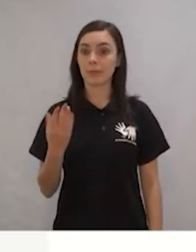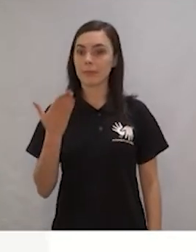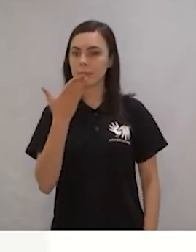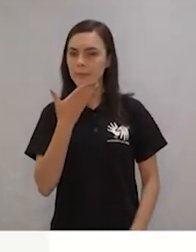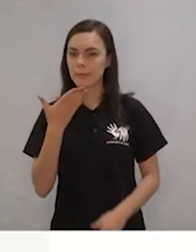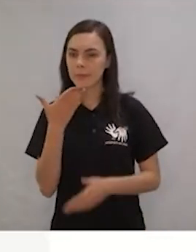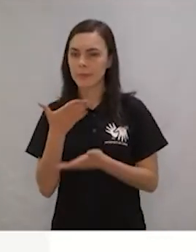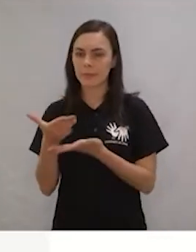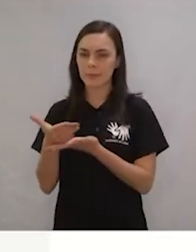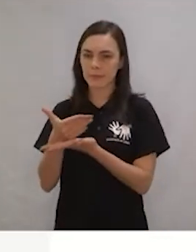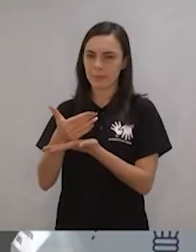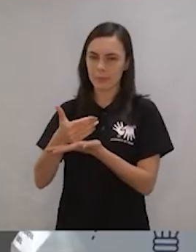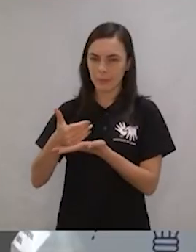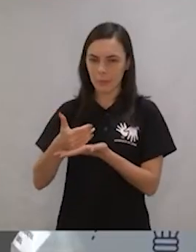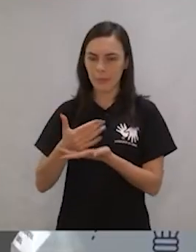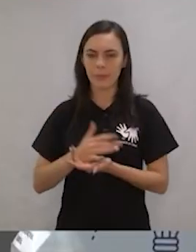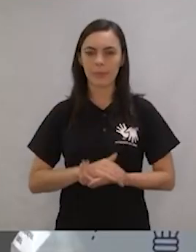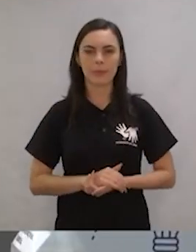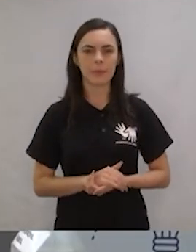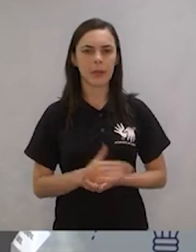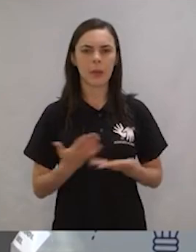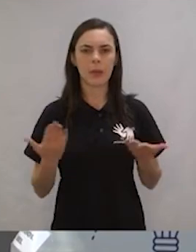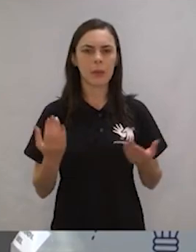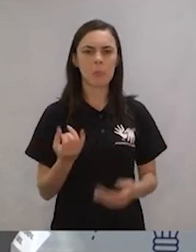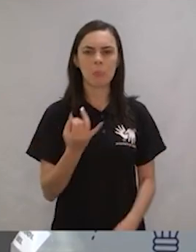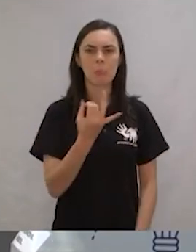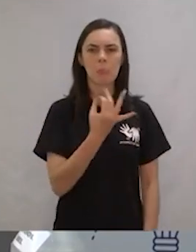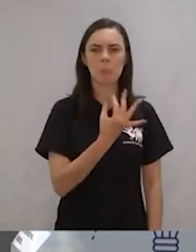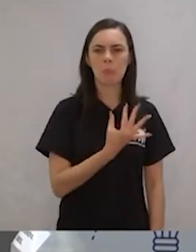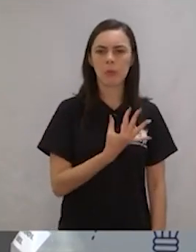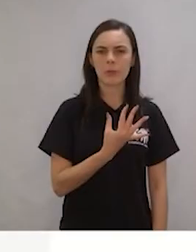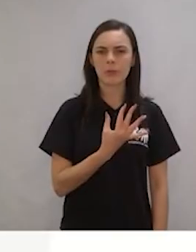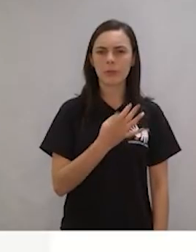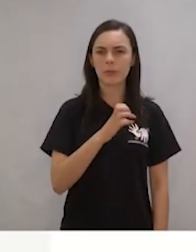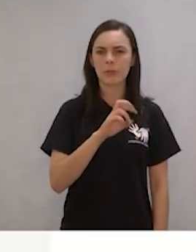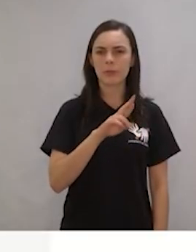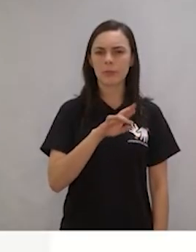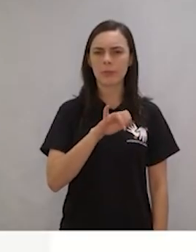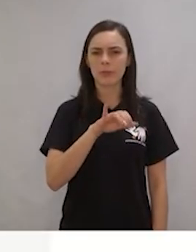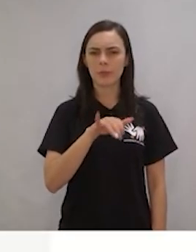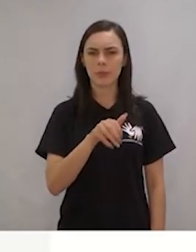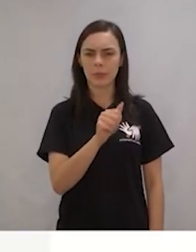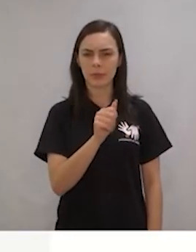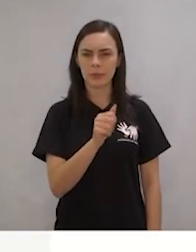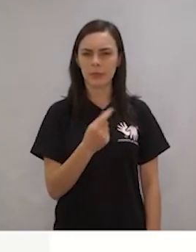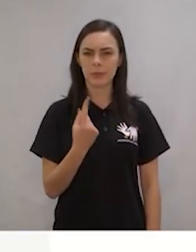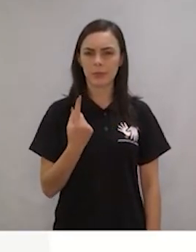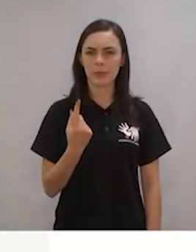3 tortas. Vamos ver as cerejas? 1,